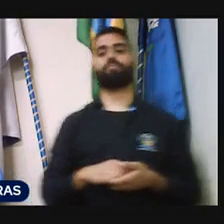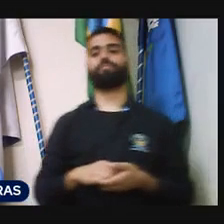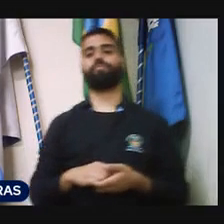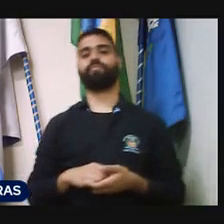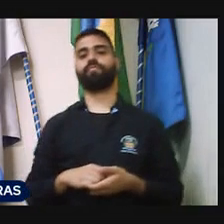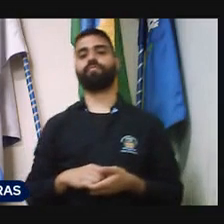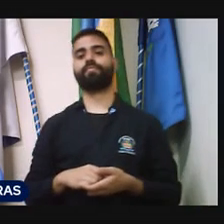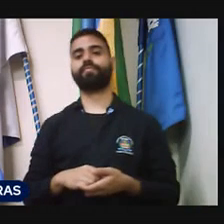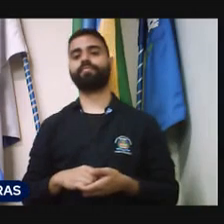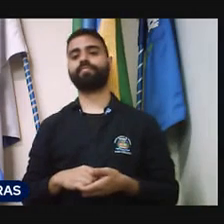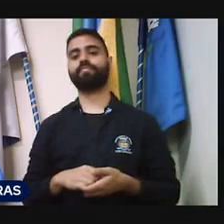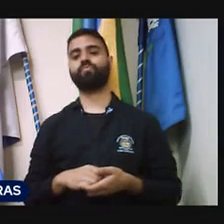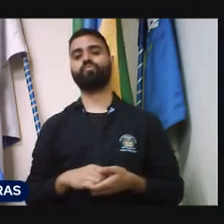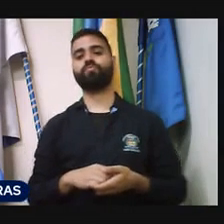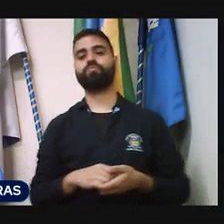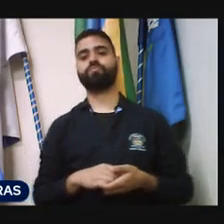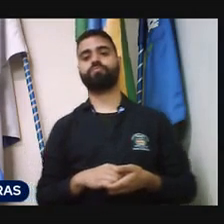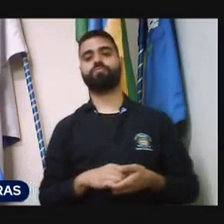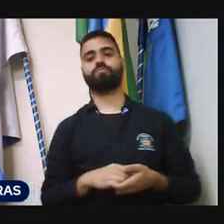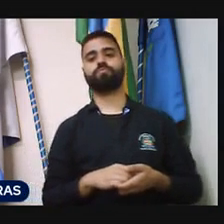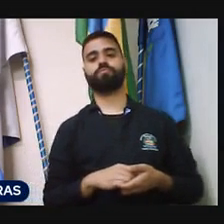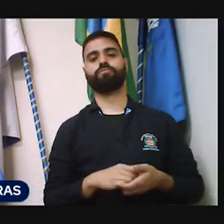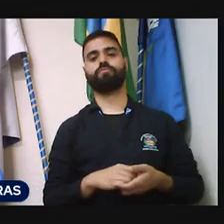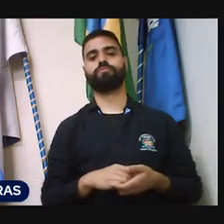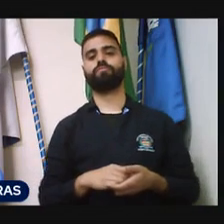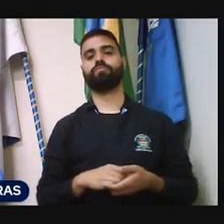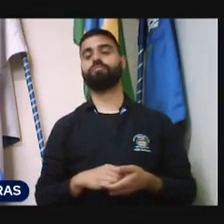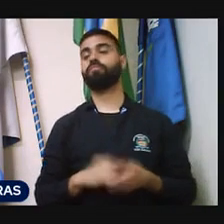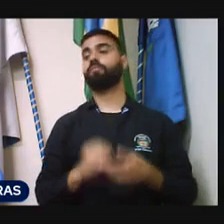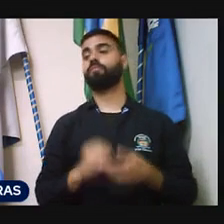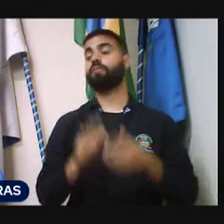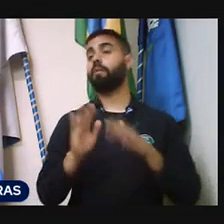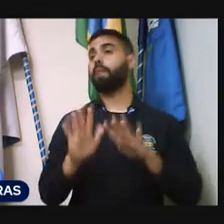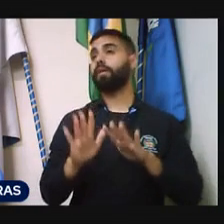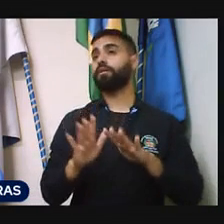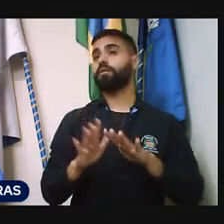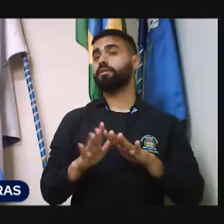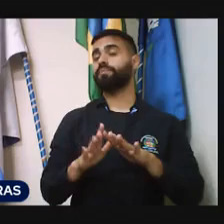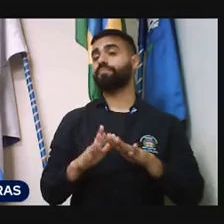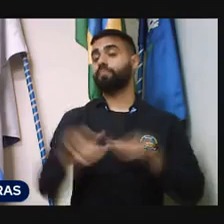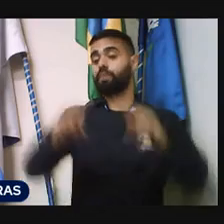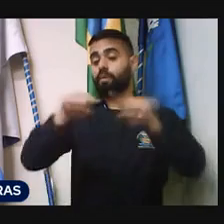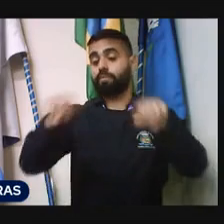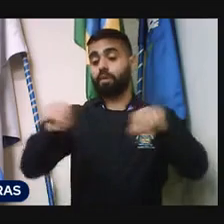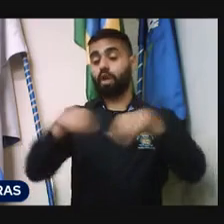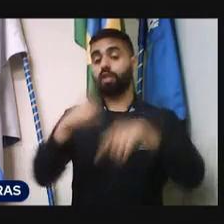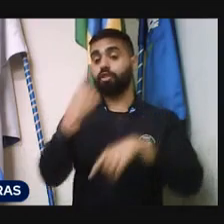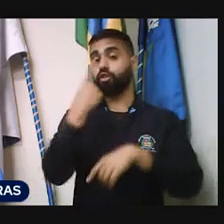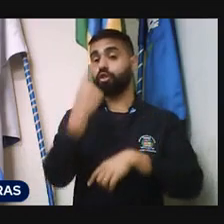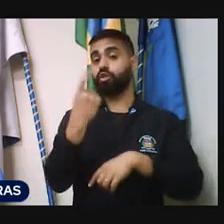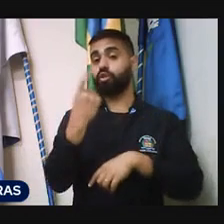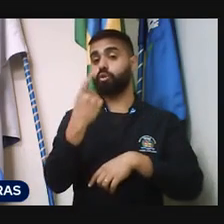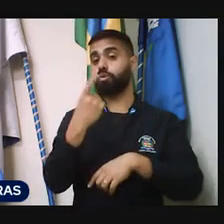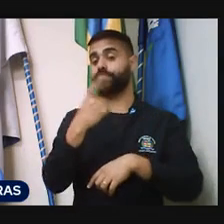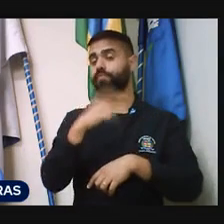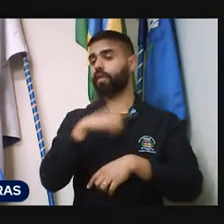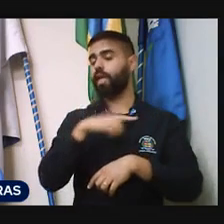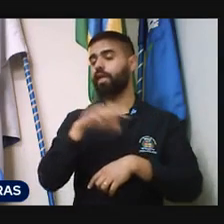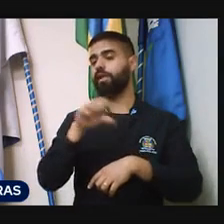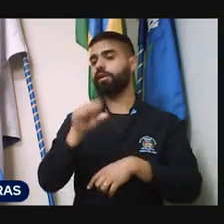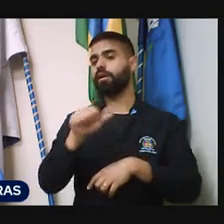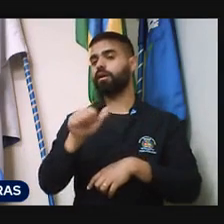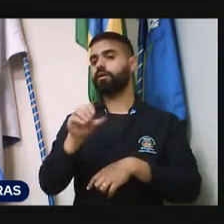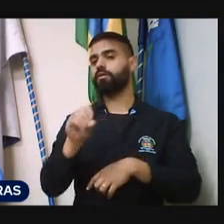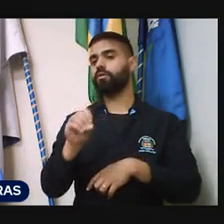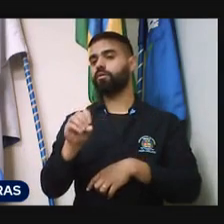próximo a sua residência bom mas essa lixeira que a gente tem lá Comunitária na localidade de